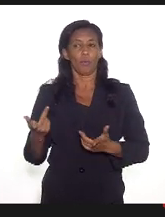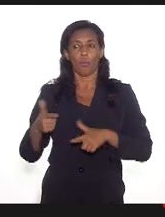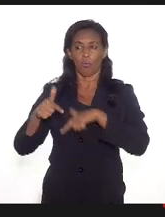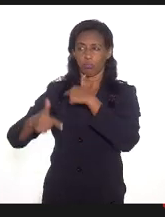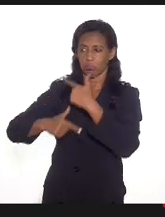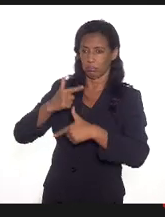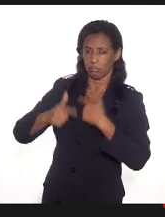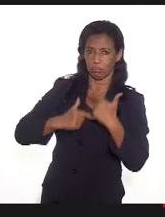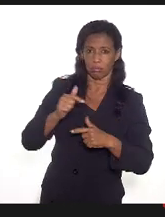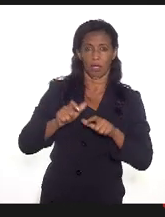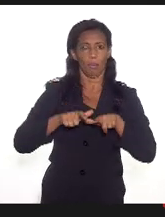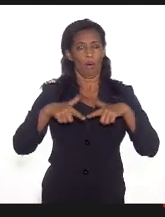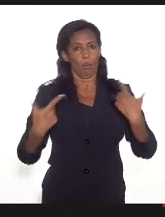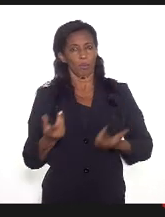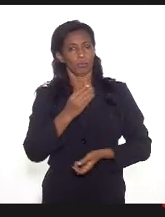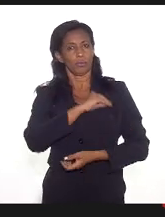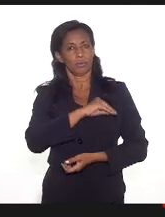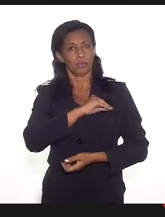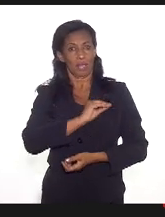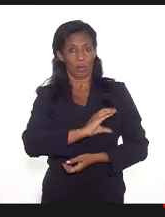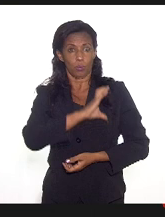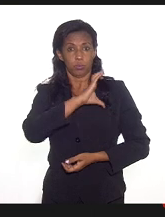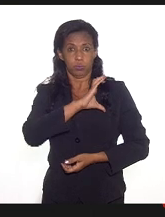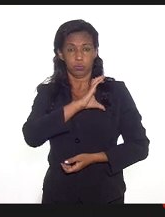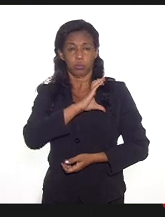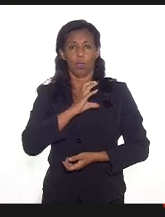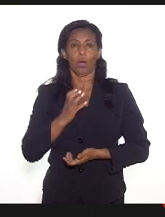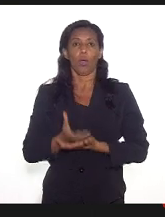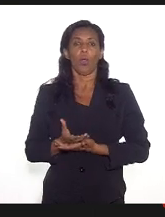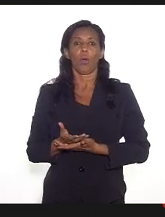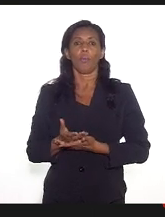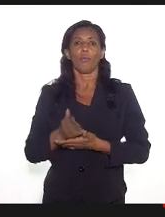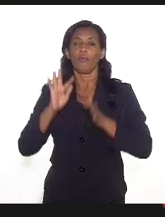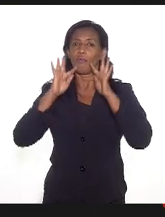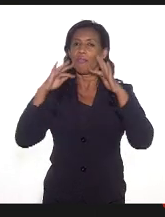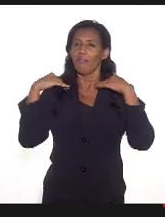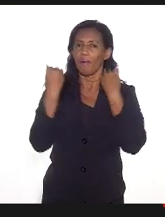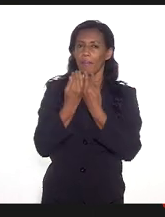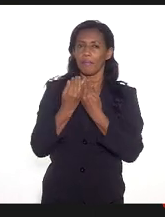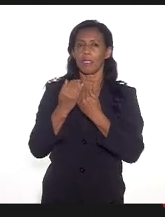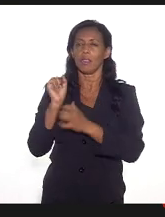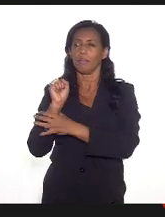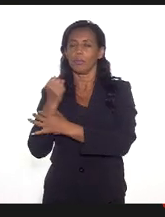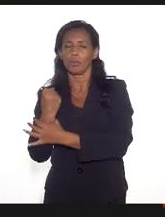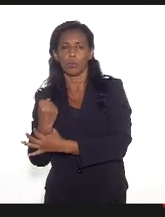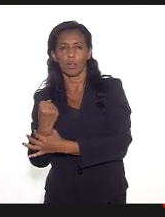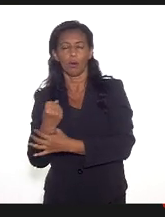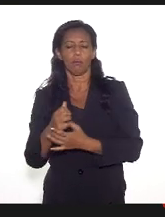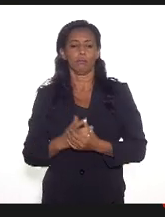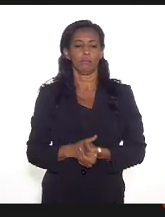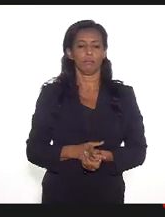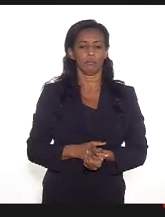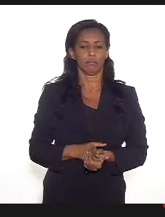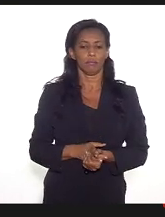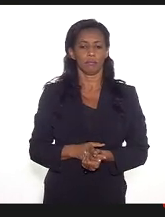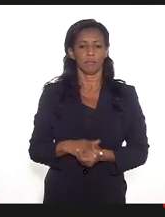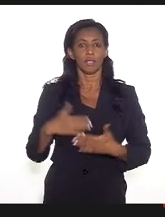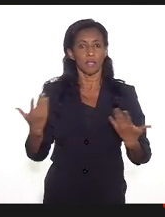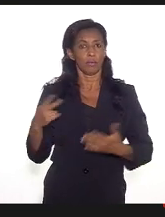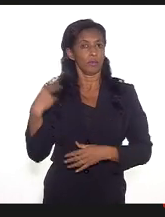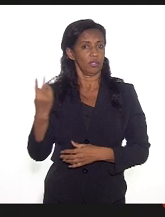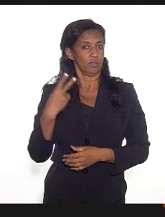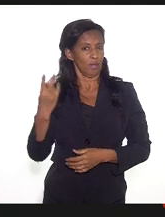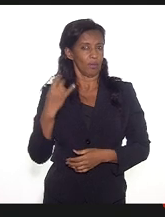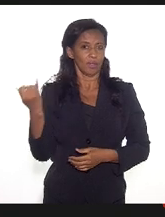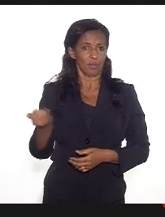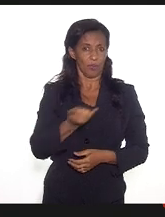emprego, por aumento da renda, por aumento do consumo das famílias, por segurança, né? Então, esses valores são